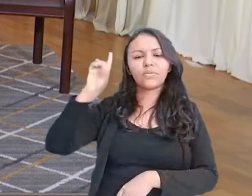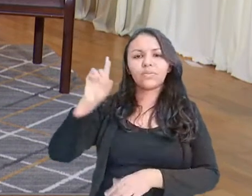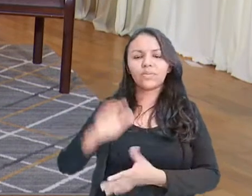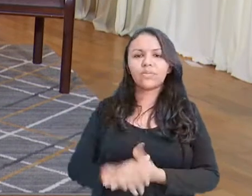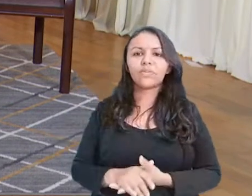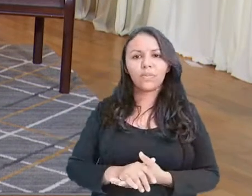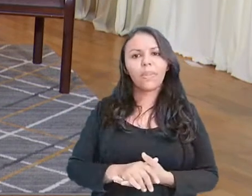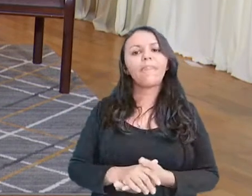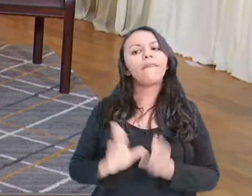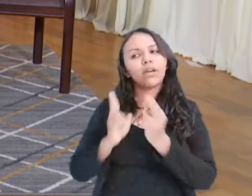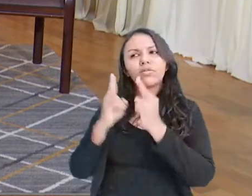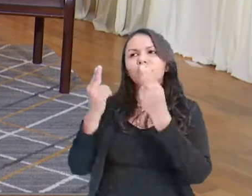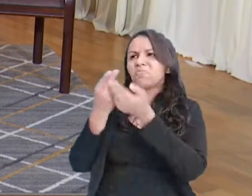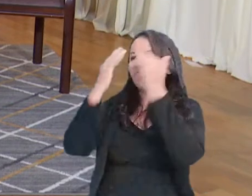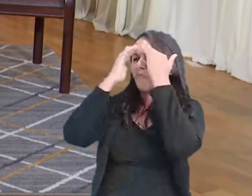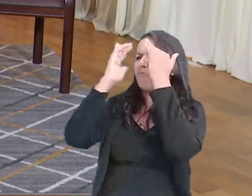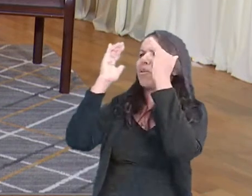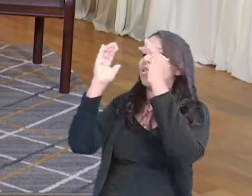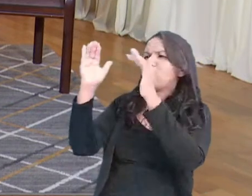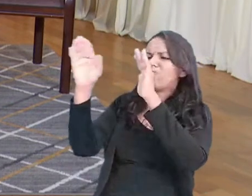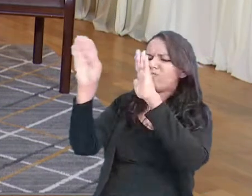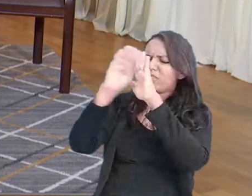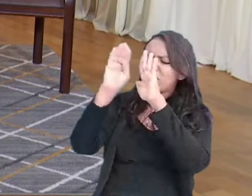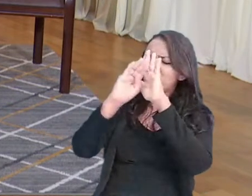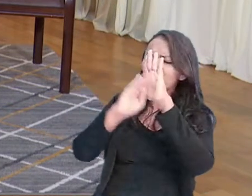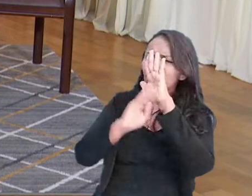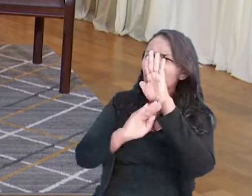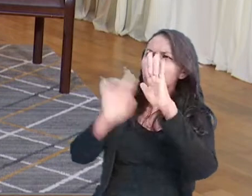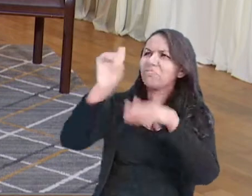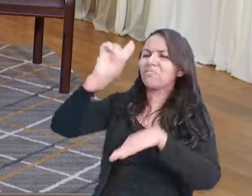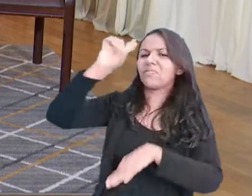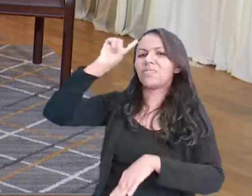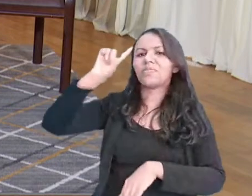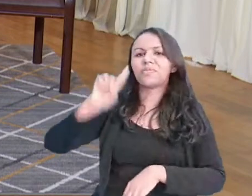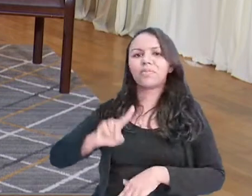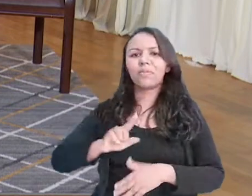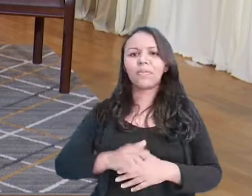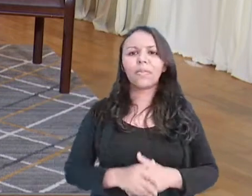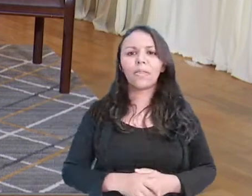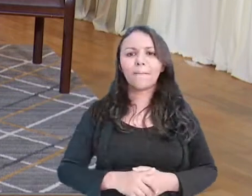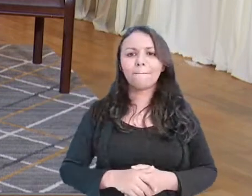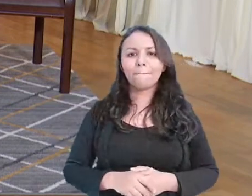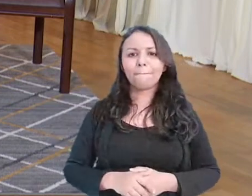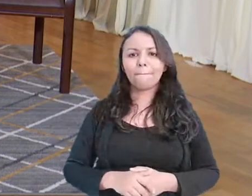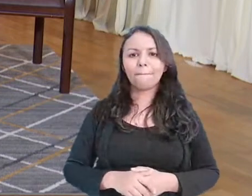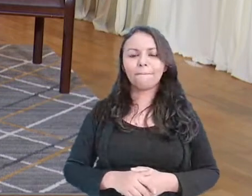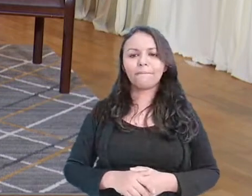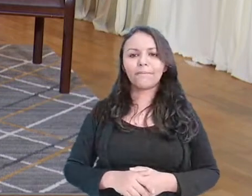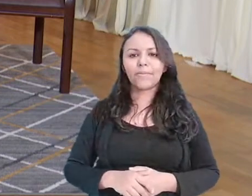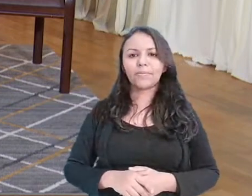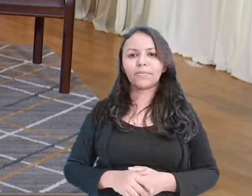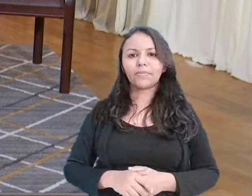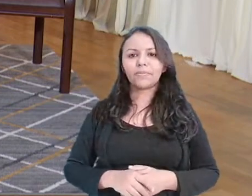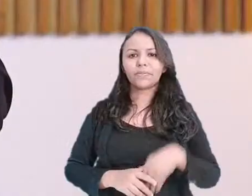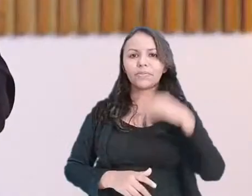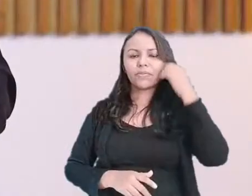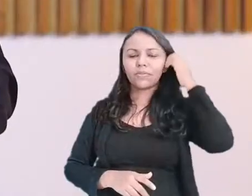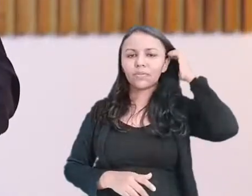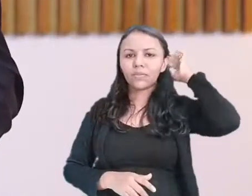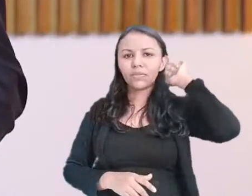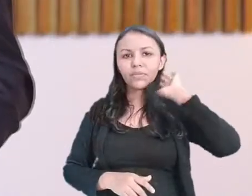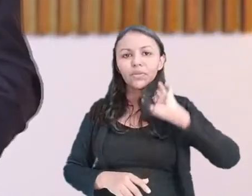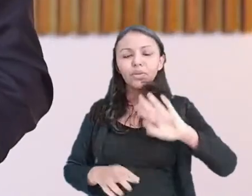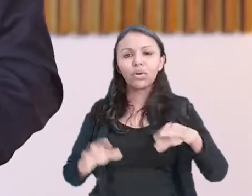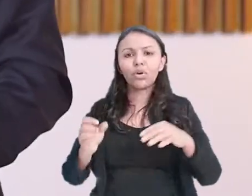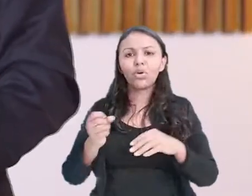o Senhor ordenou. Se nós fôssemos falar de medidas, só para nós aguçarmos um